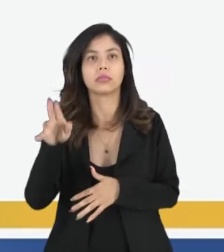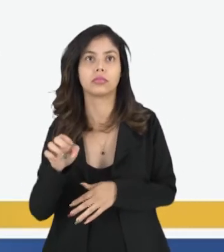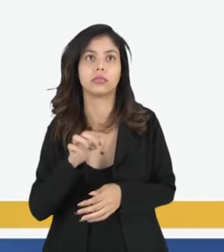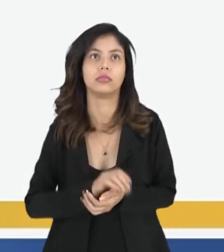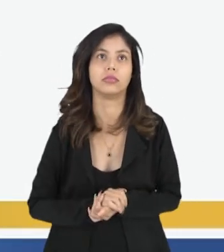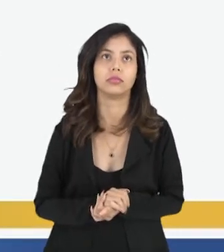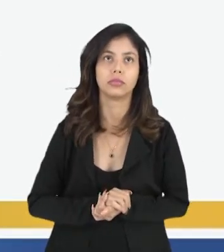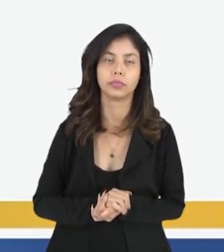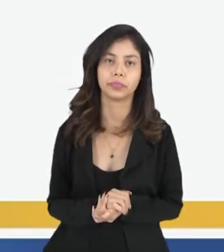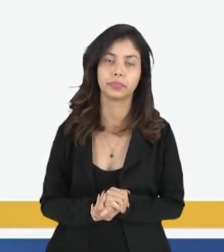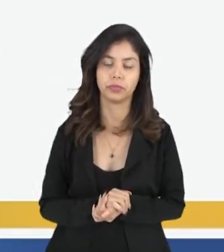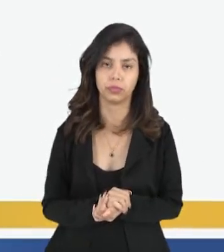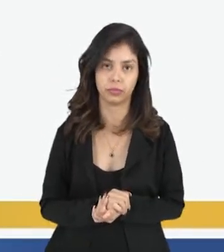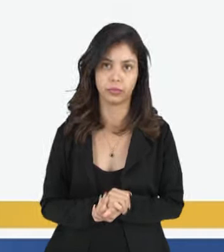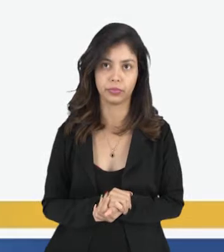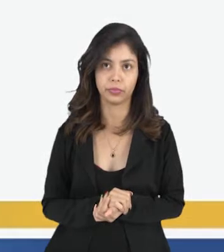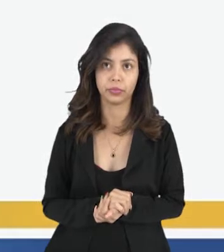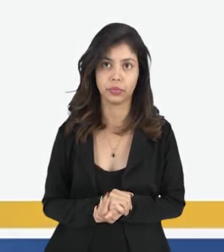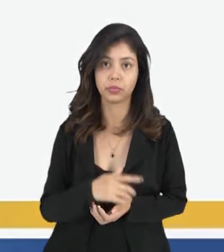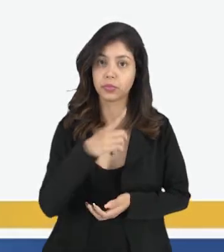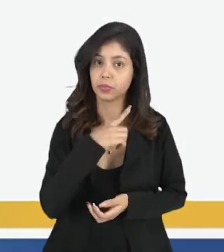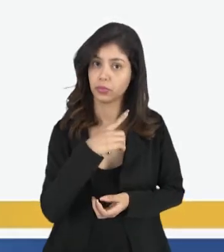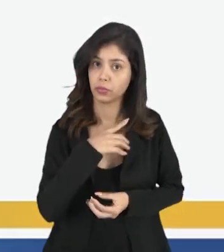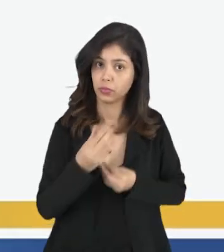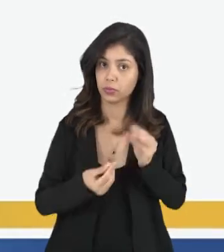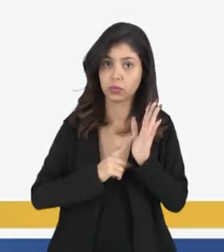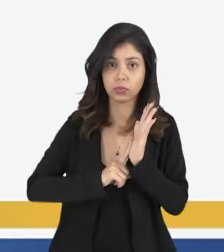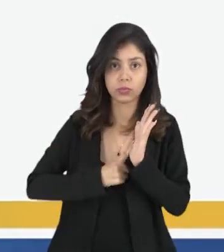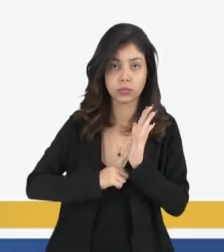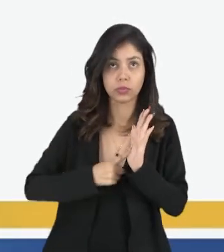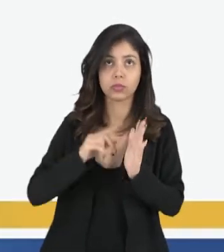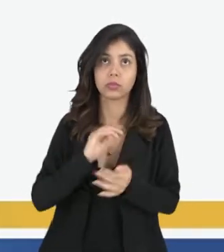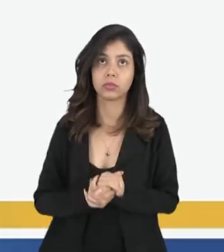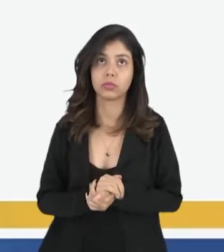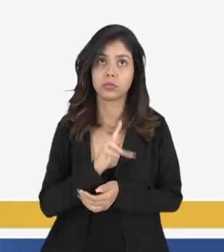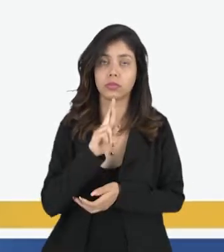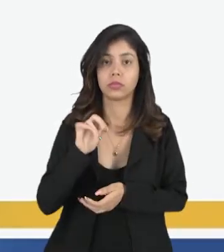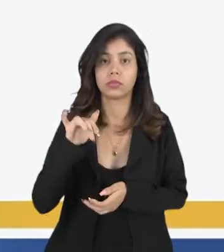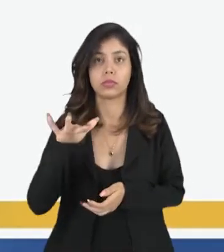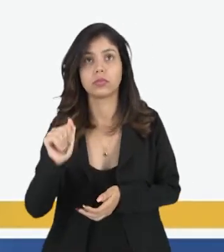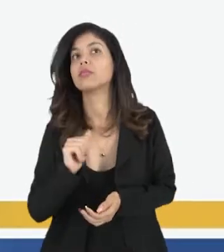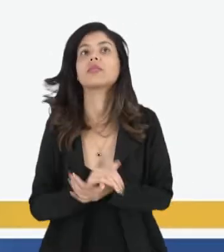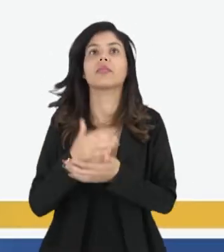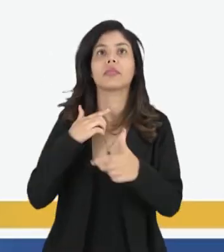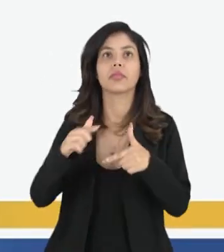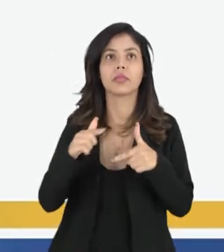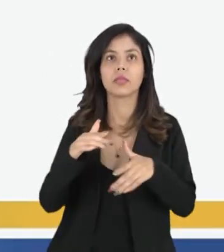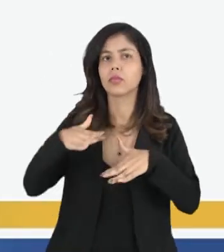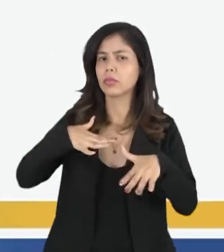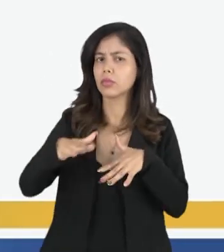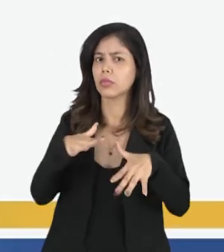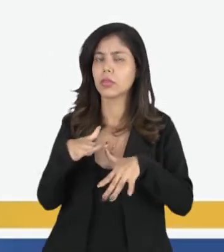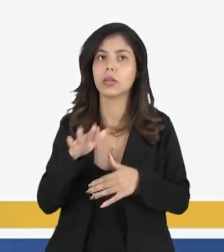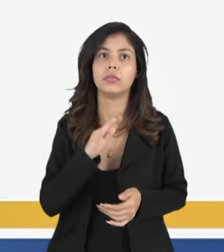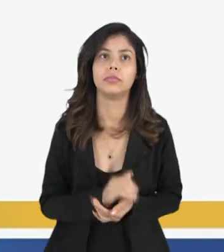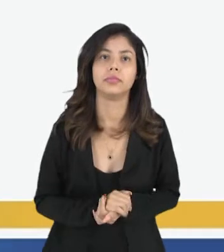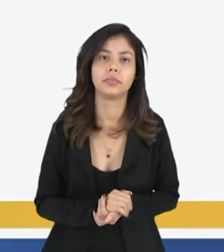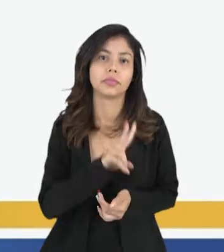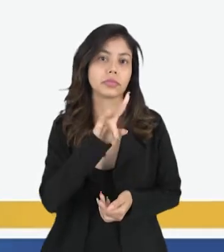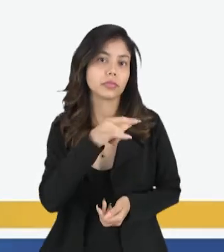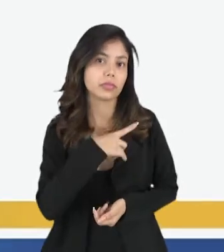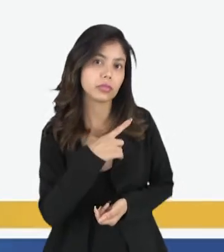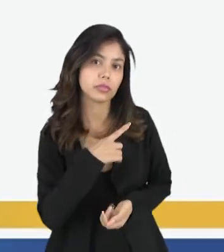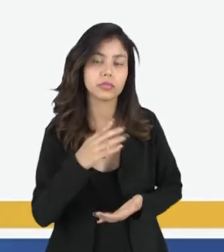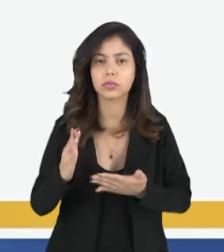uniforme. Tomando como ponto de referência e trabalhar na classificação do movimento, ela vai